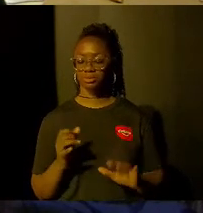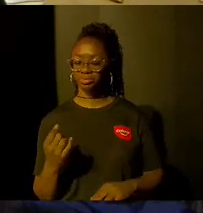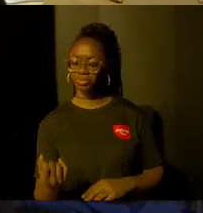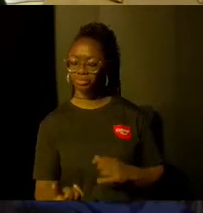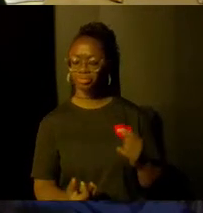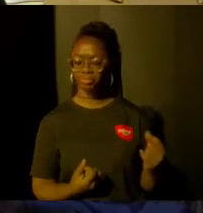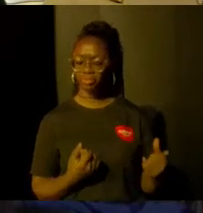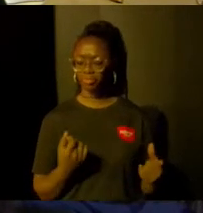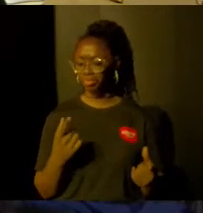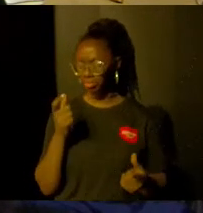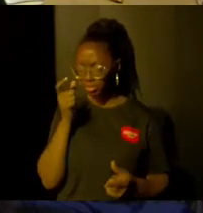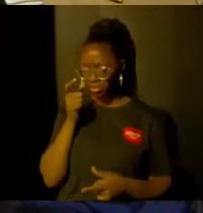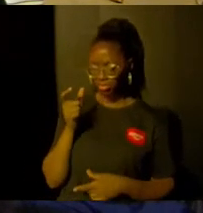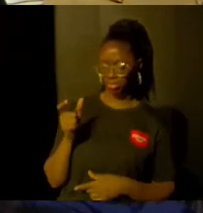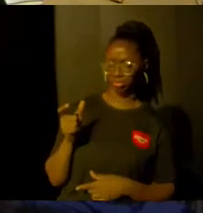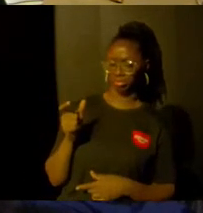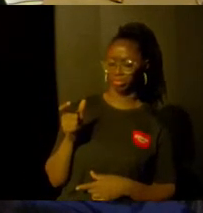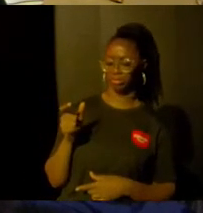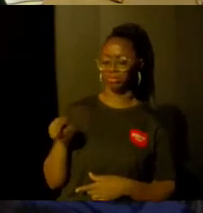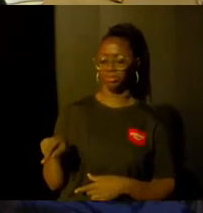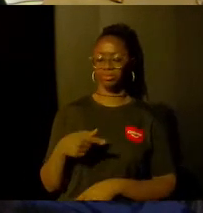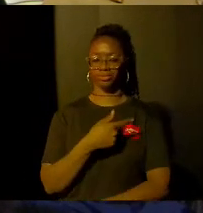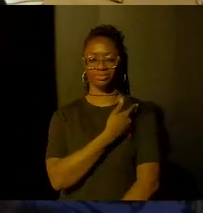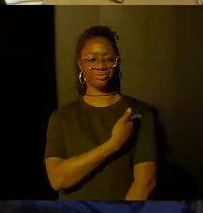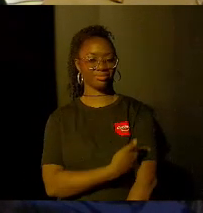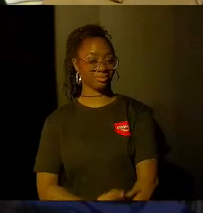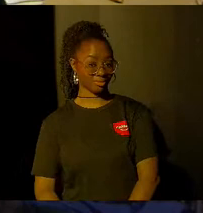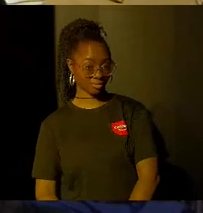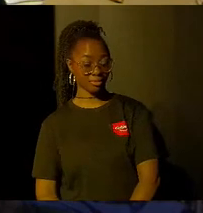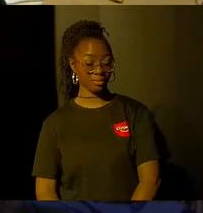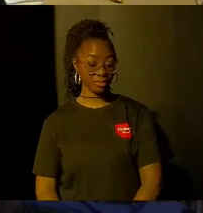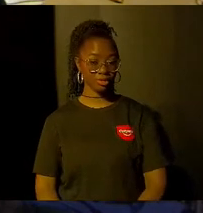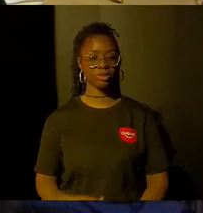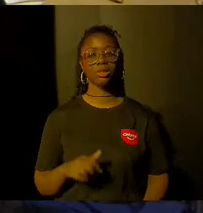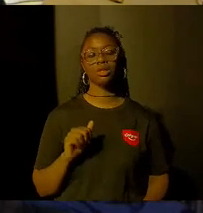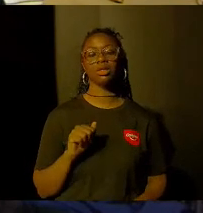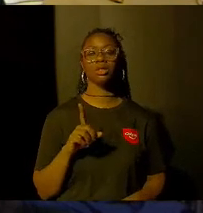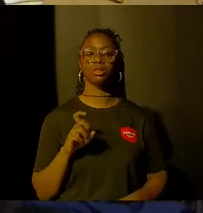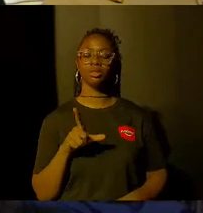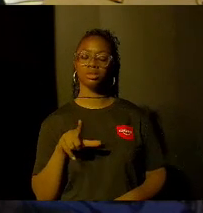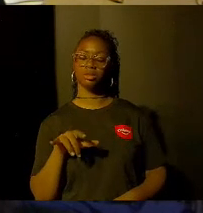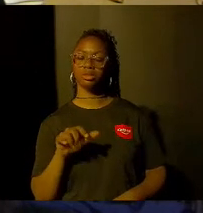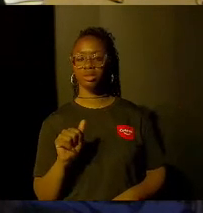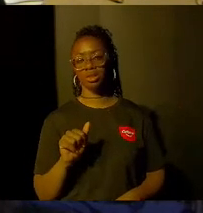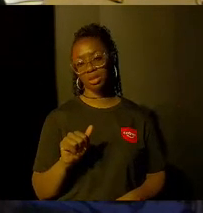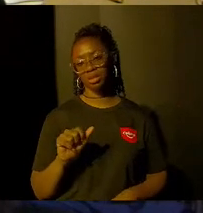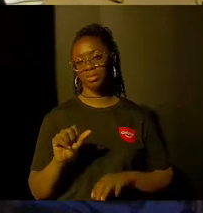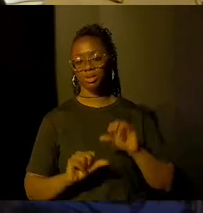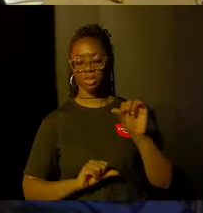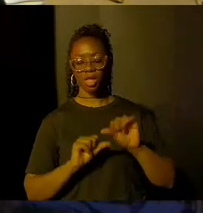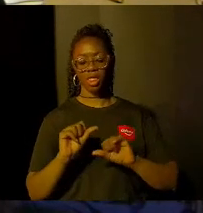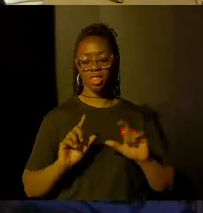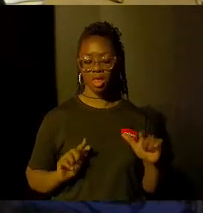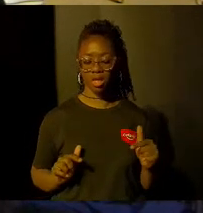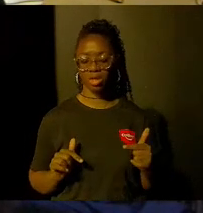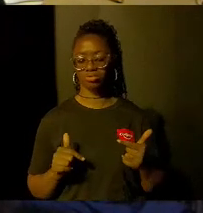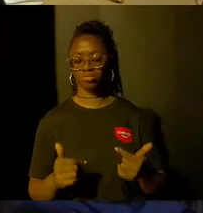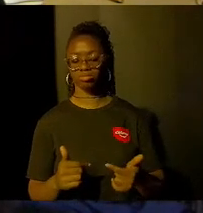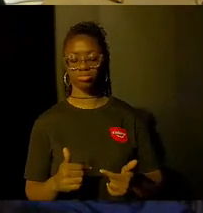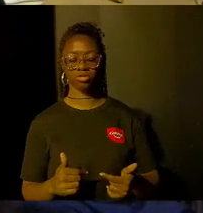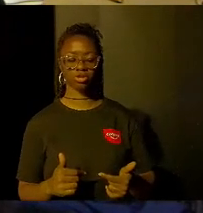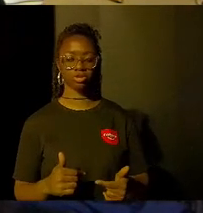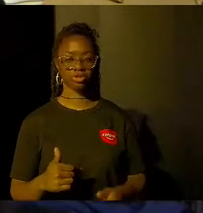chamou-lhe a atenção no seu comportamento Adélia alternava atitudes muito adultas